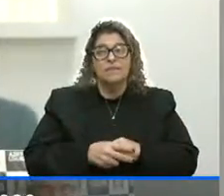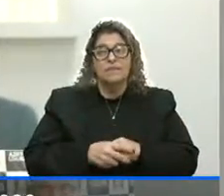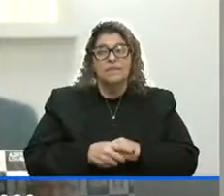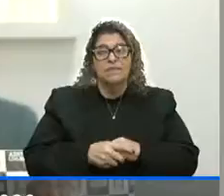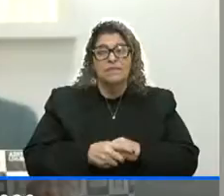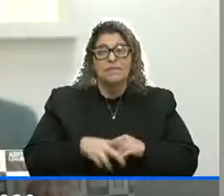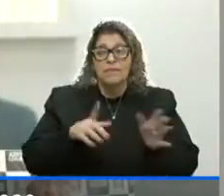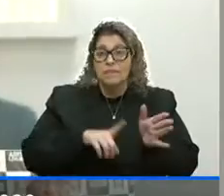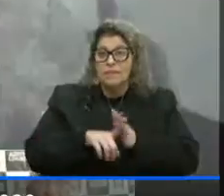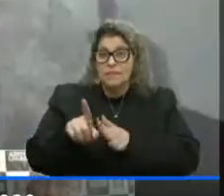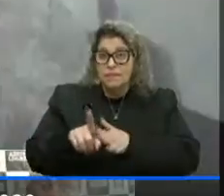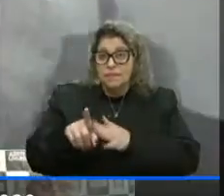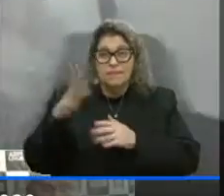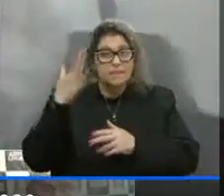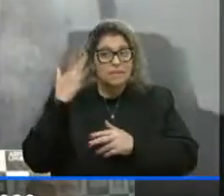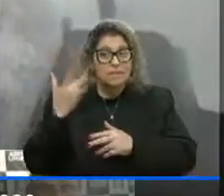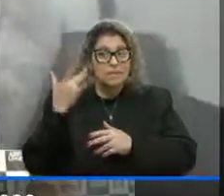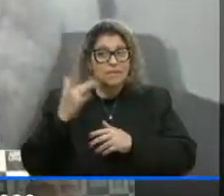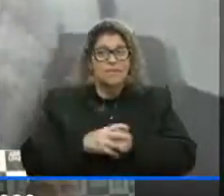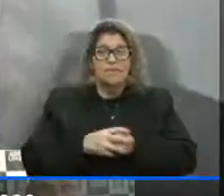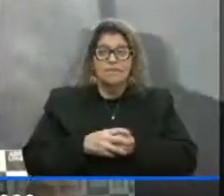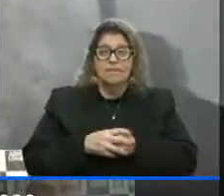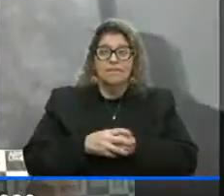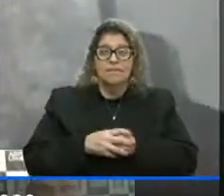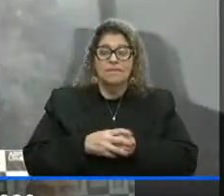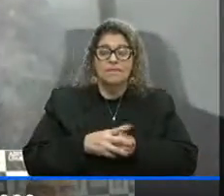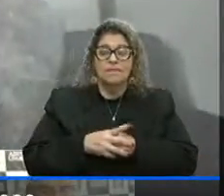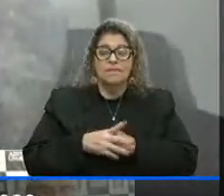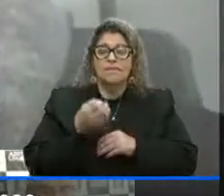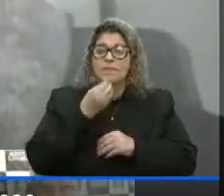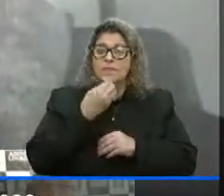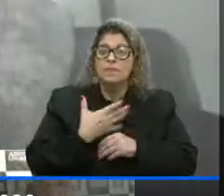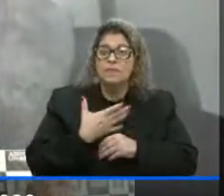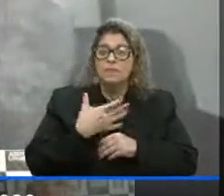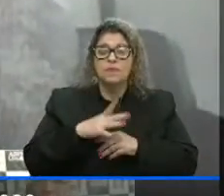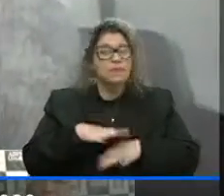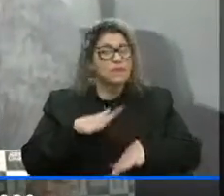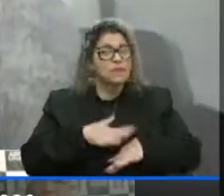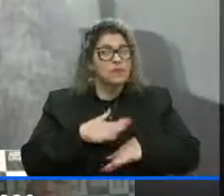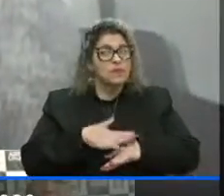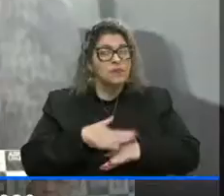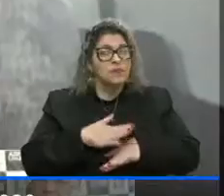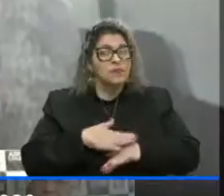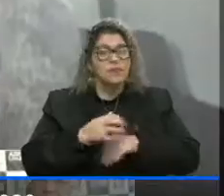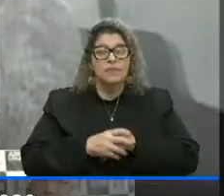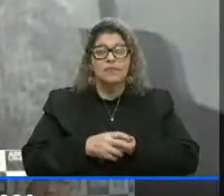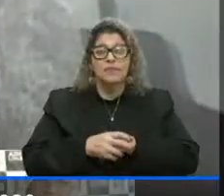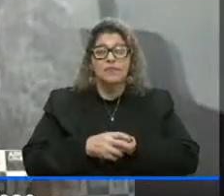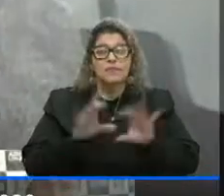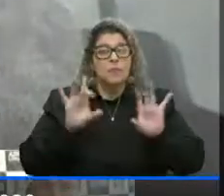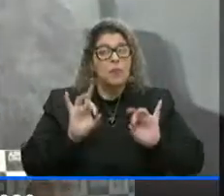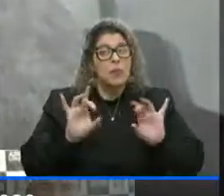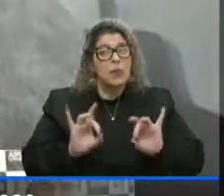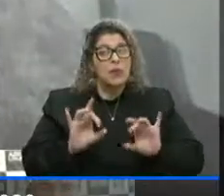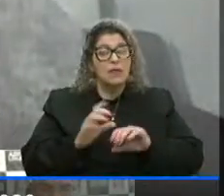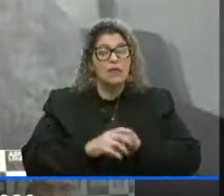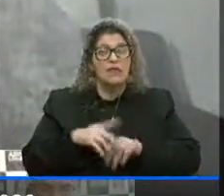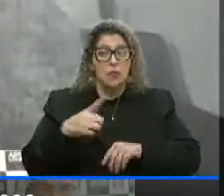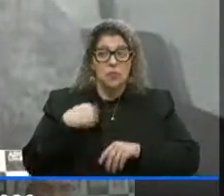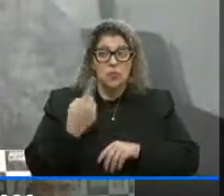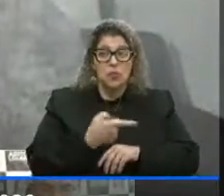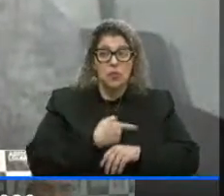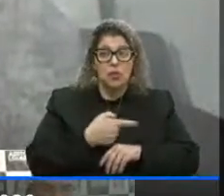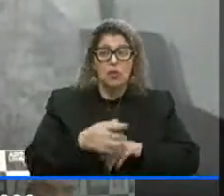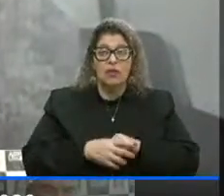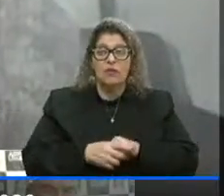bom, eu vou perguntar para ele amanhã à noite qual seria um bom horário, de preferência, pelo que eu estou vendo para nós,